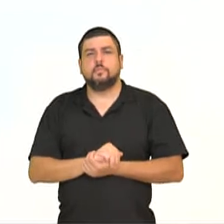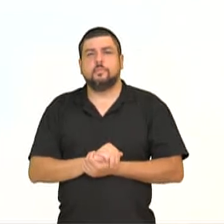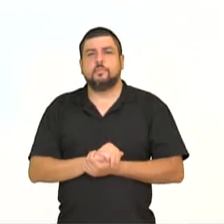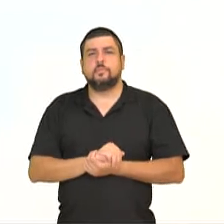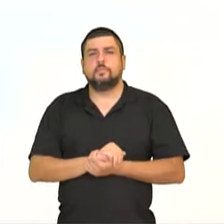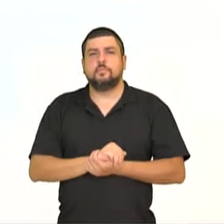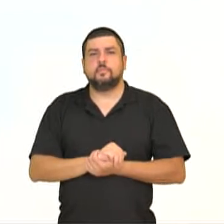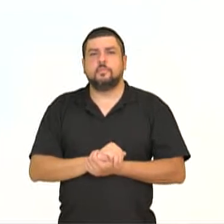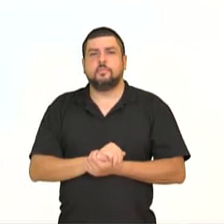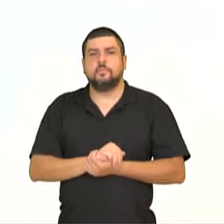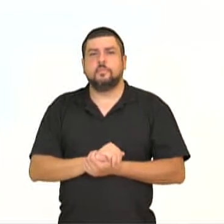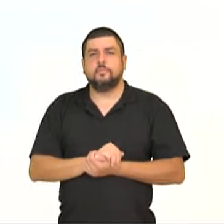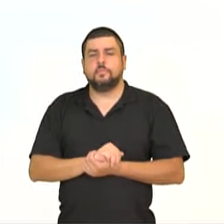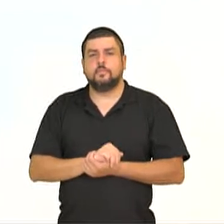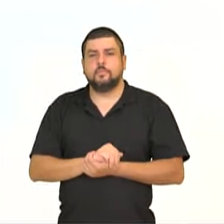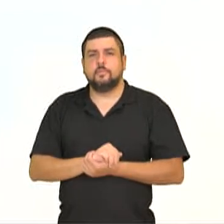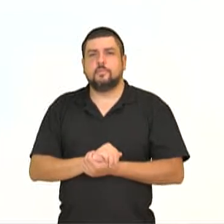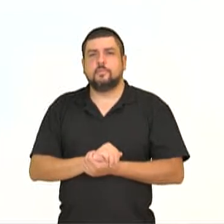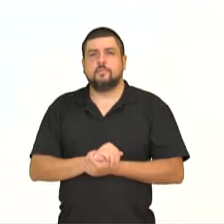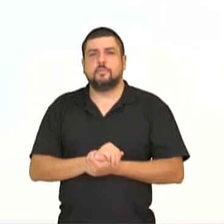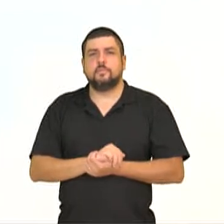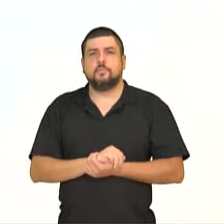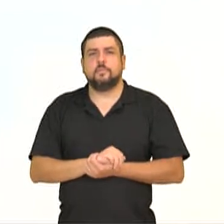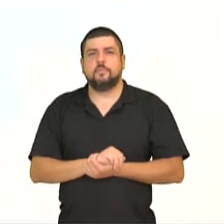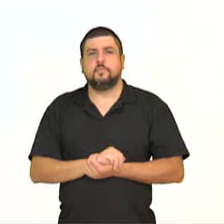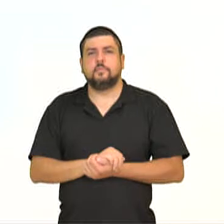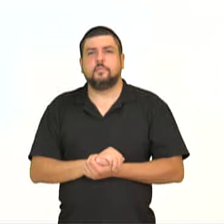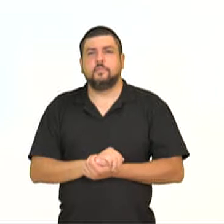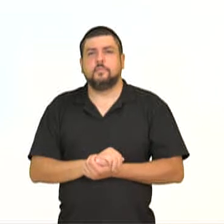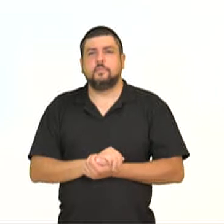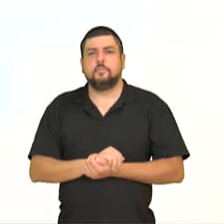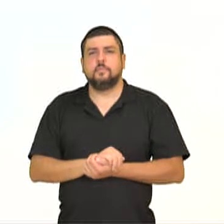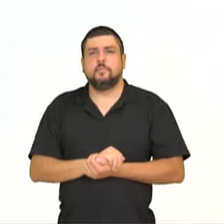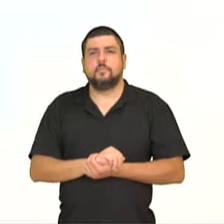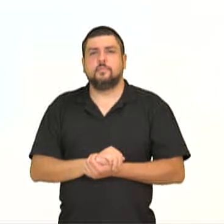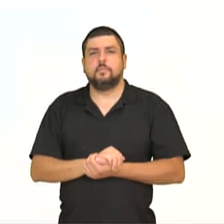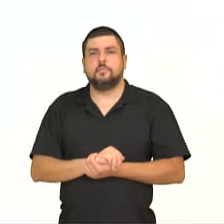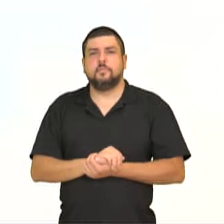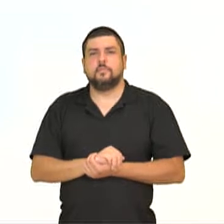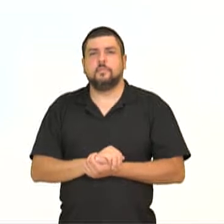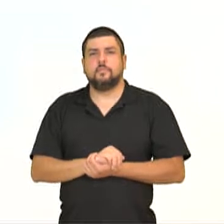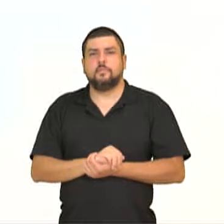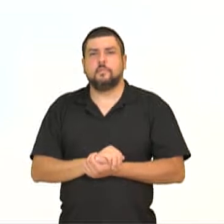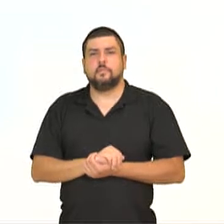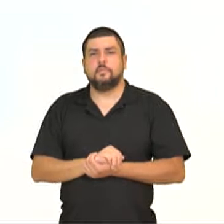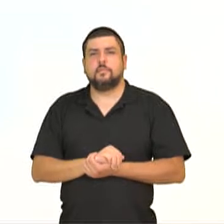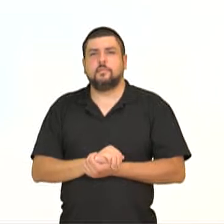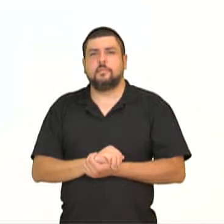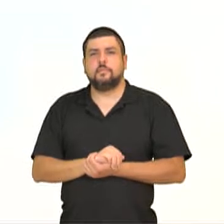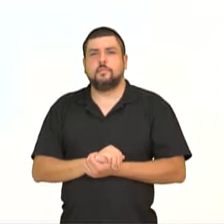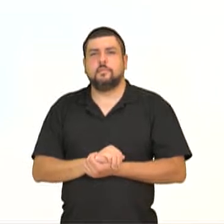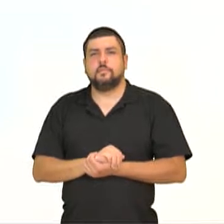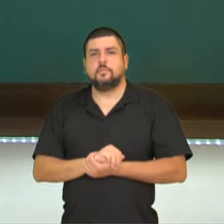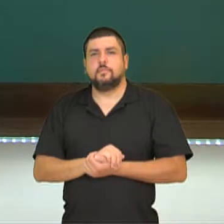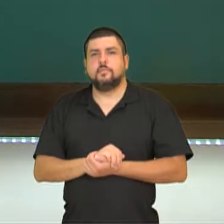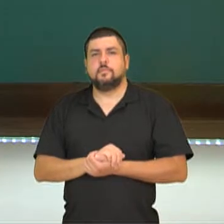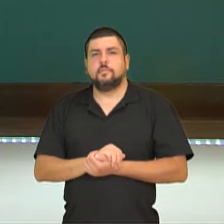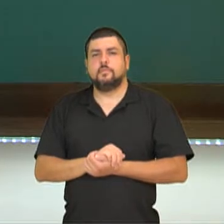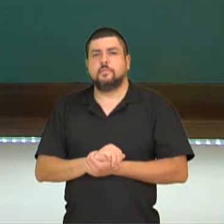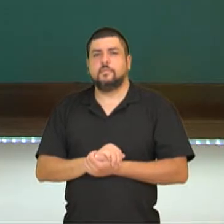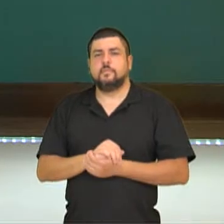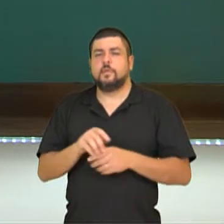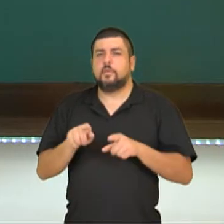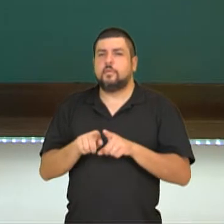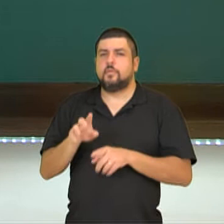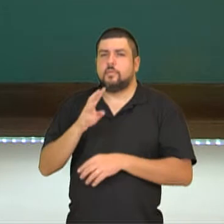y cómo hay que usarlo y conocer cómo se forman las oraciones condicionales. ¿Vamos